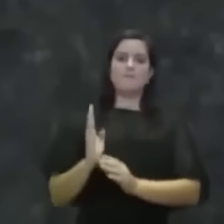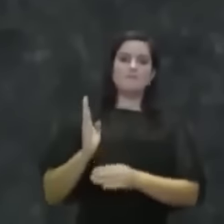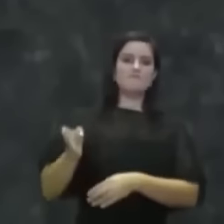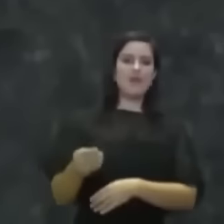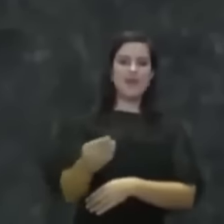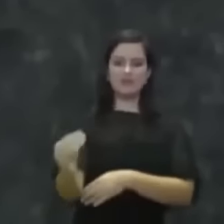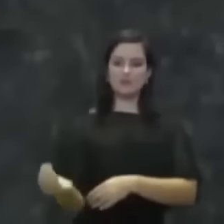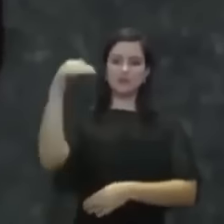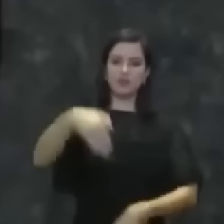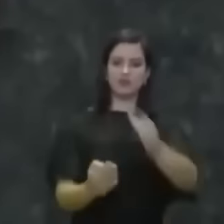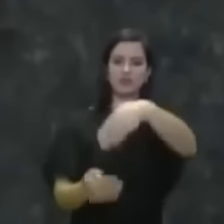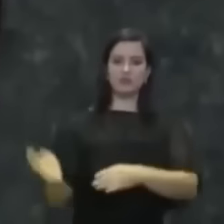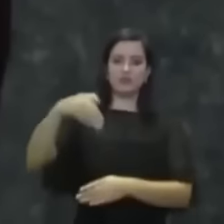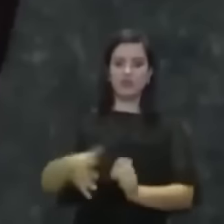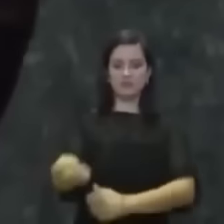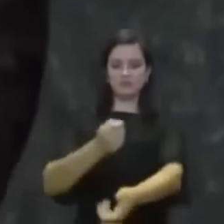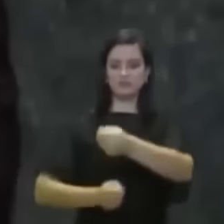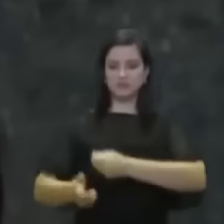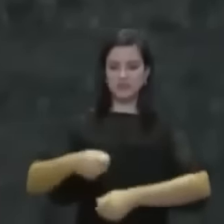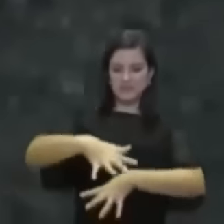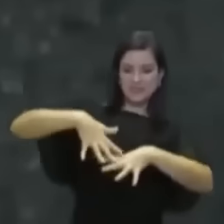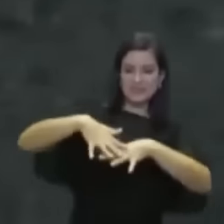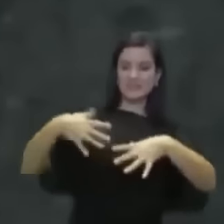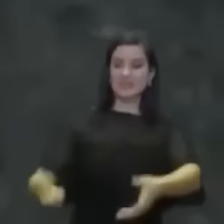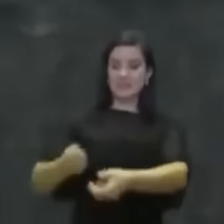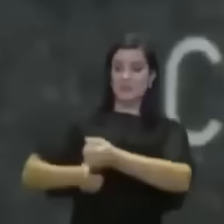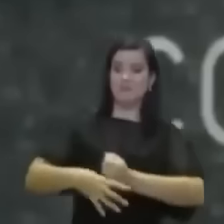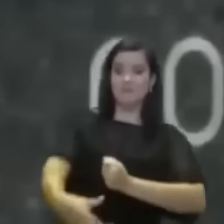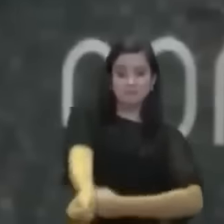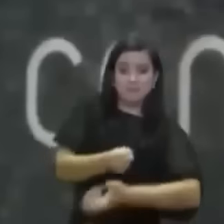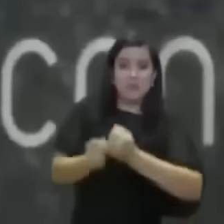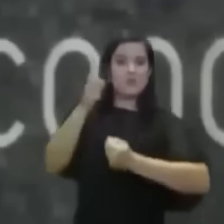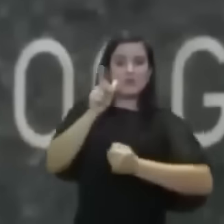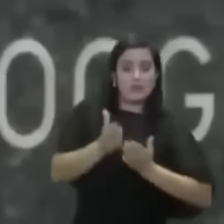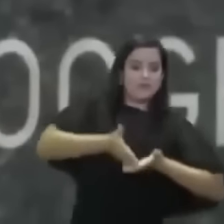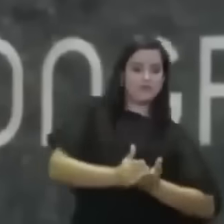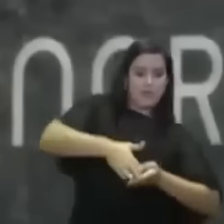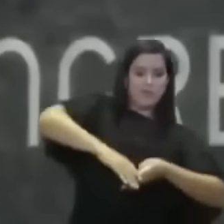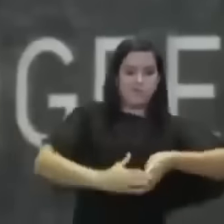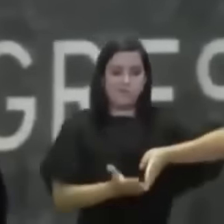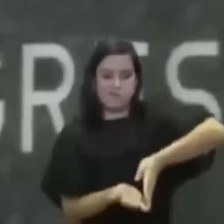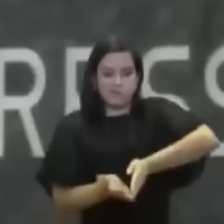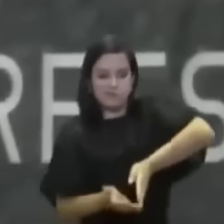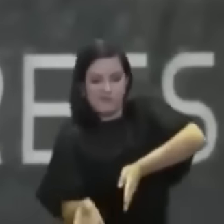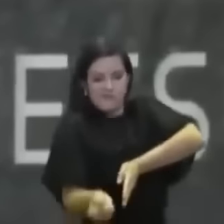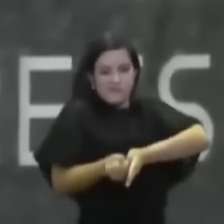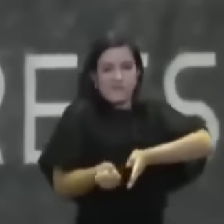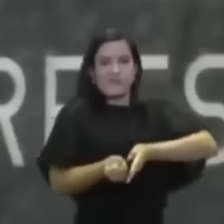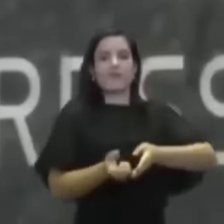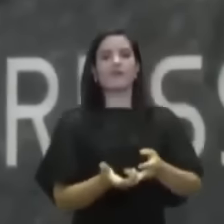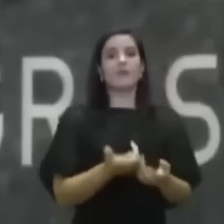começam a se romper, aquele barco não consegue reter o produto daquela pesca milagrosa, o outro barco precisa vir, e ainda